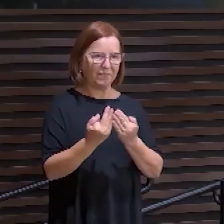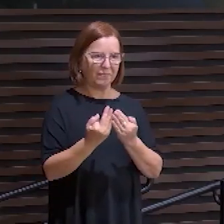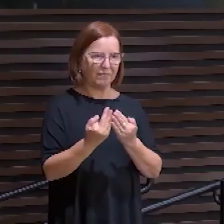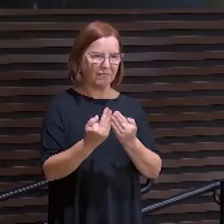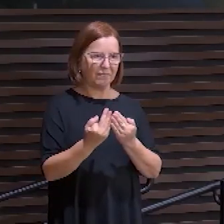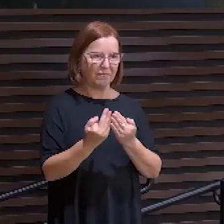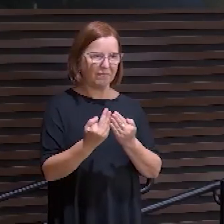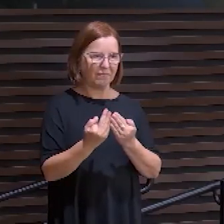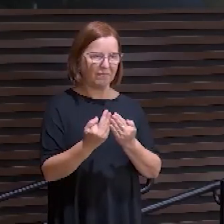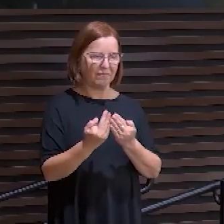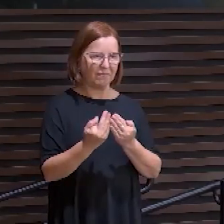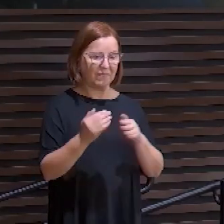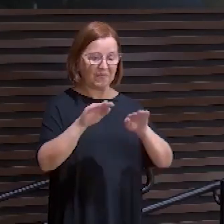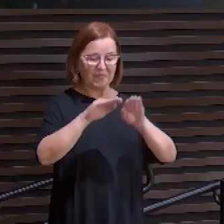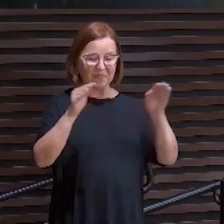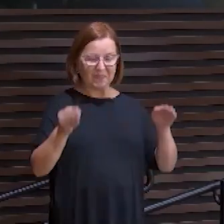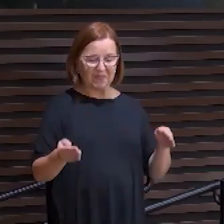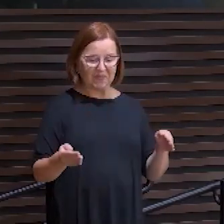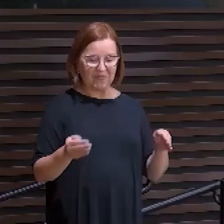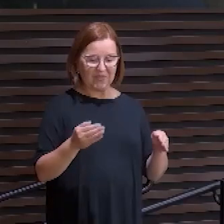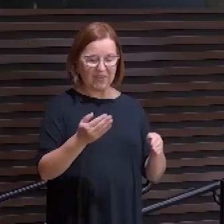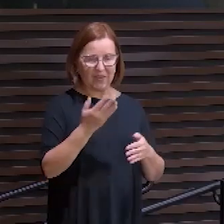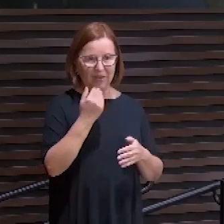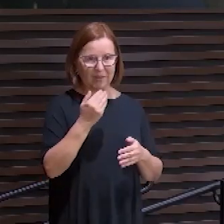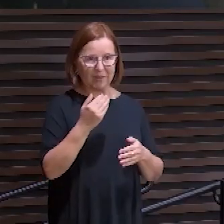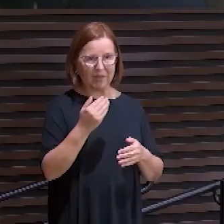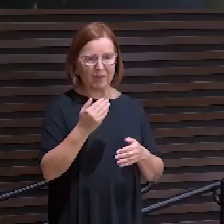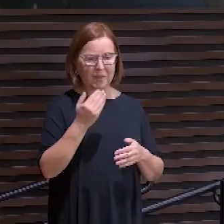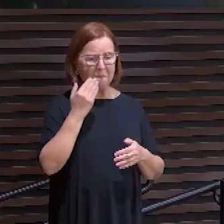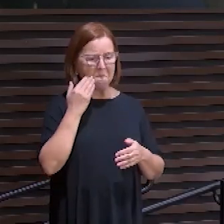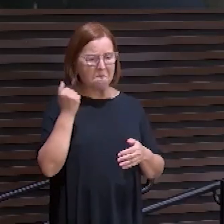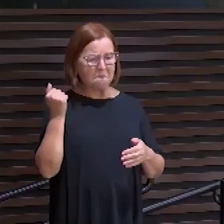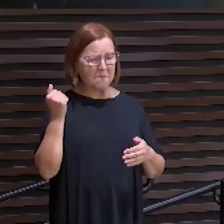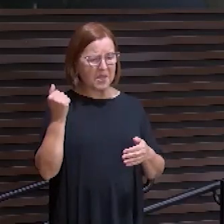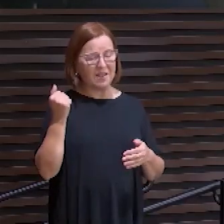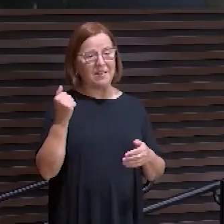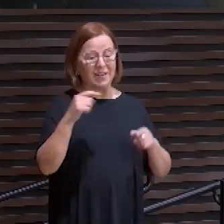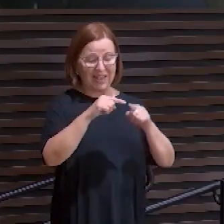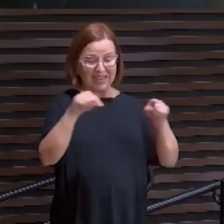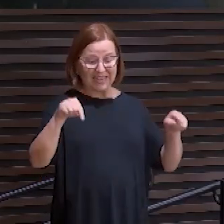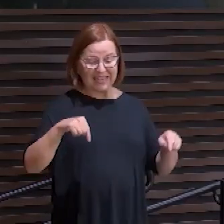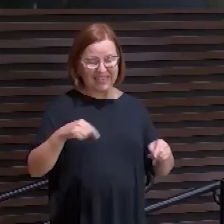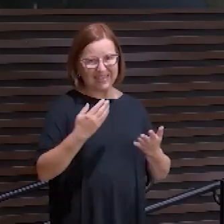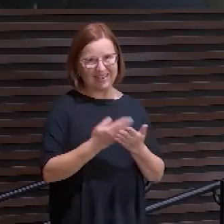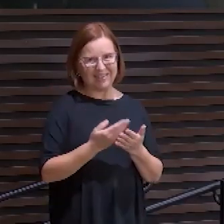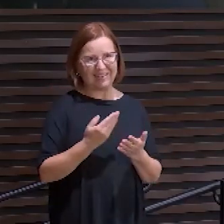sendo a mesa de refeição a melhor sala de aula,